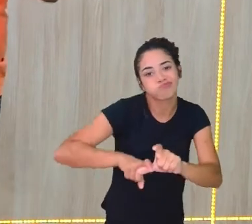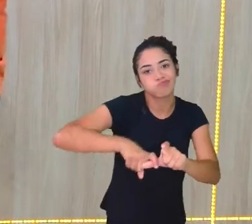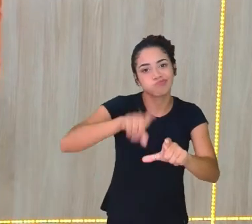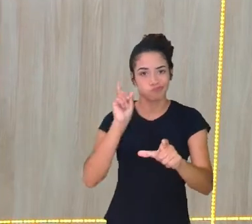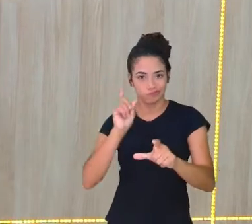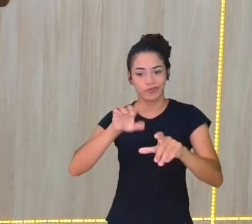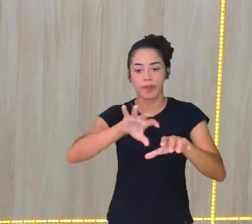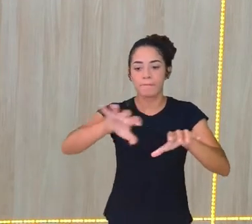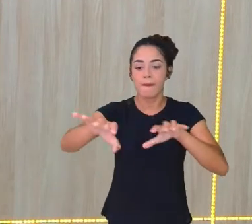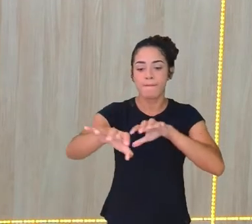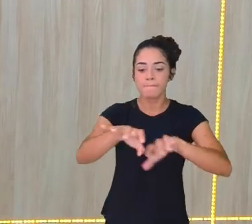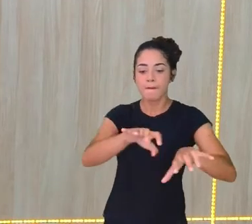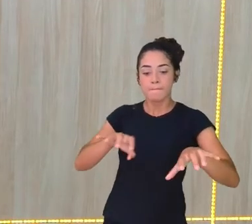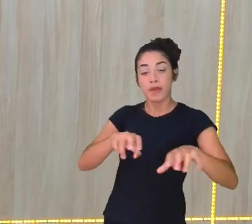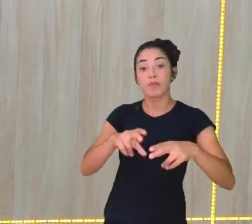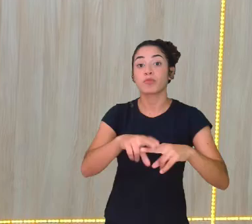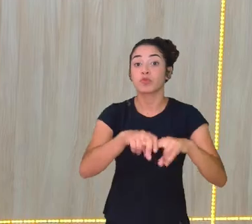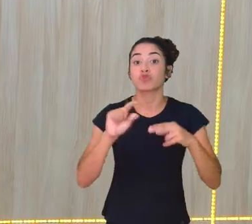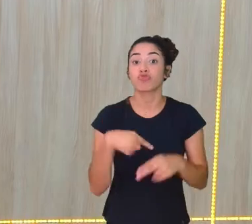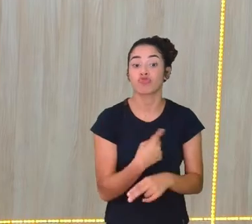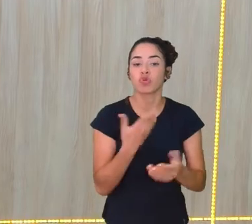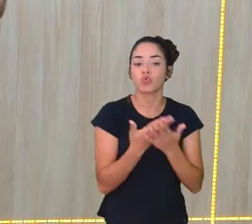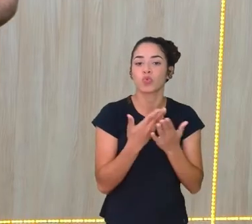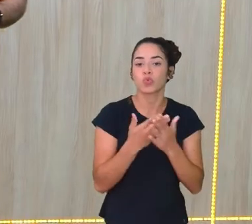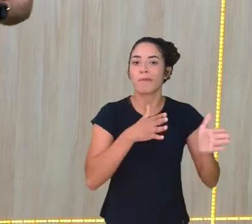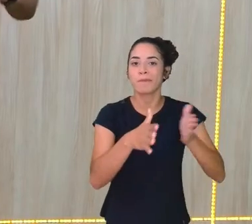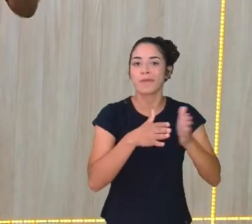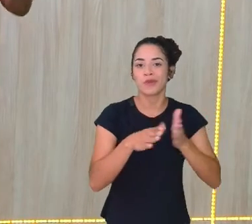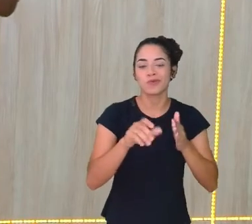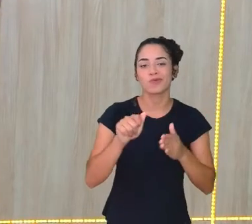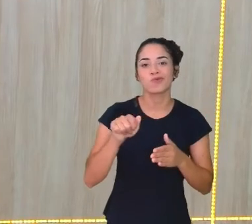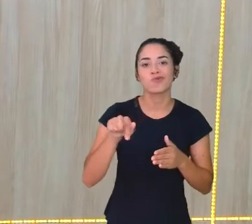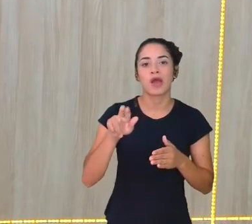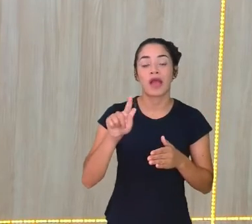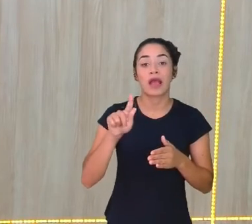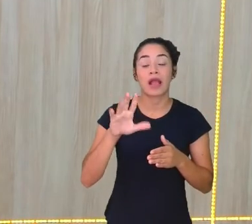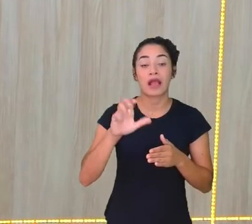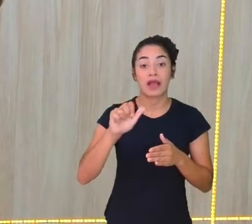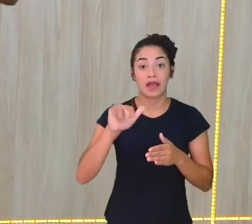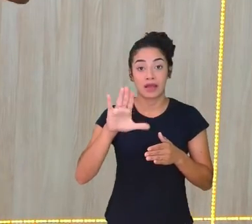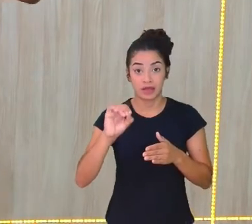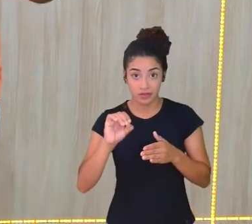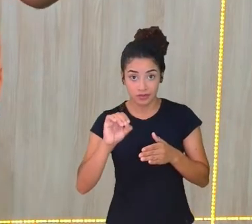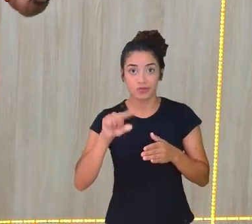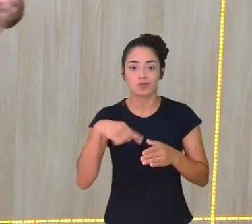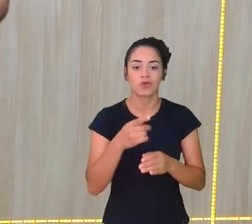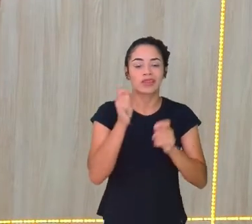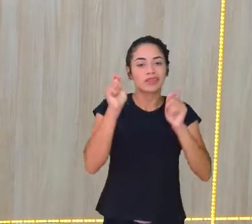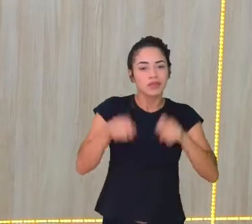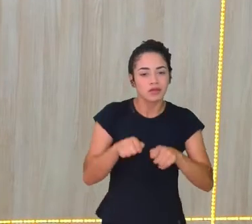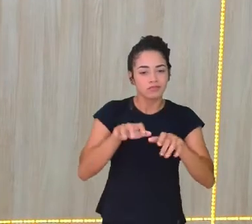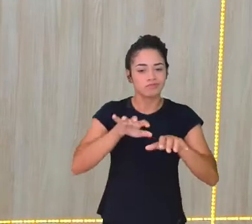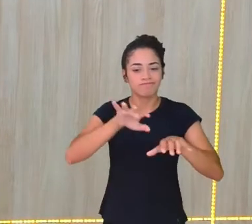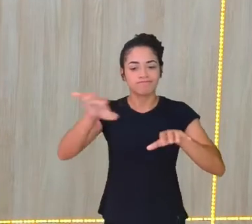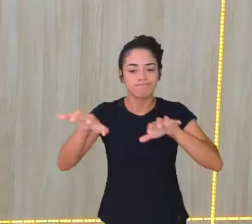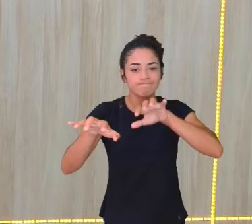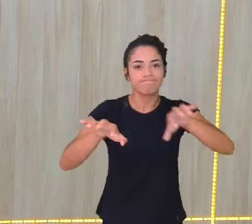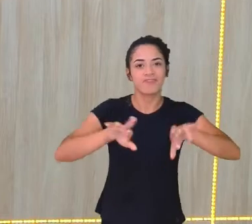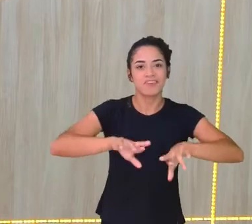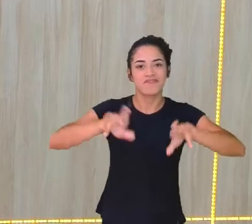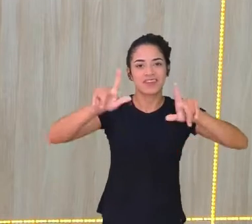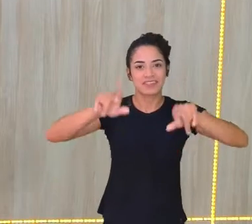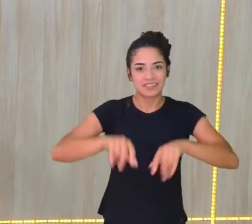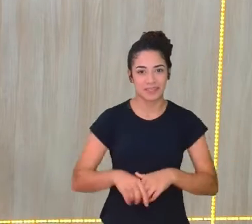que quando a gente estuda o período arcaico, a gente faz essa comparação entre a evolução política de Esparta e Atenas. Por